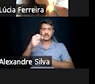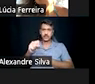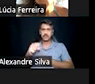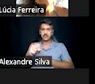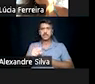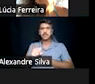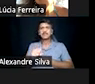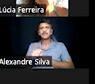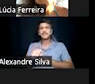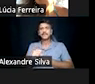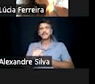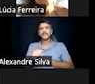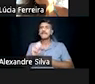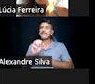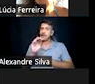9.761.828 exemplares fósseis.